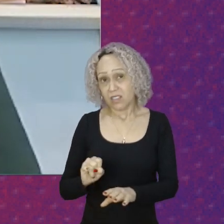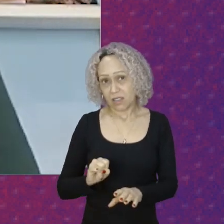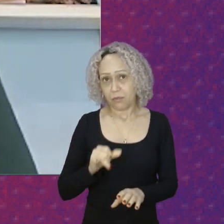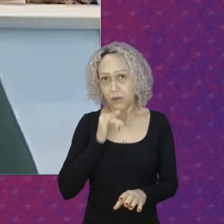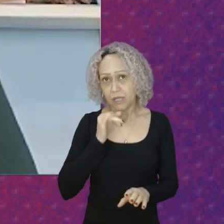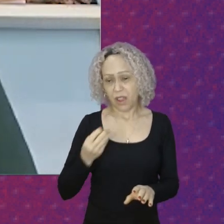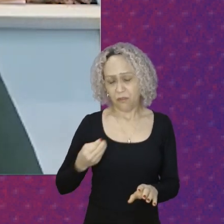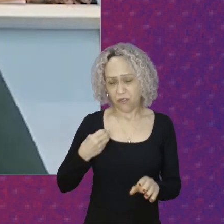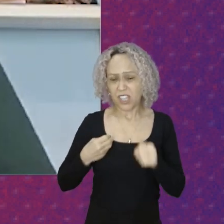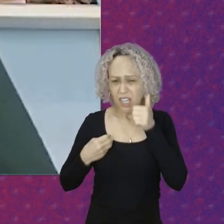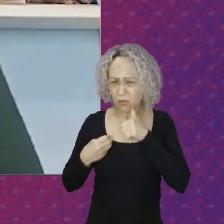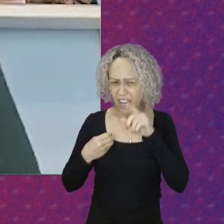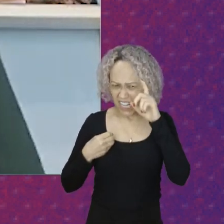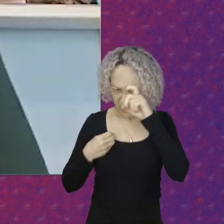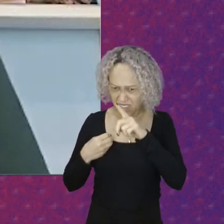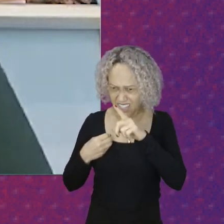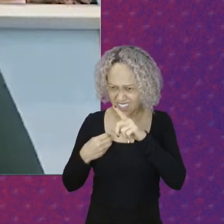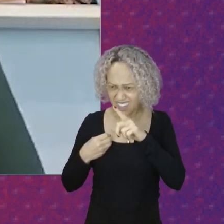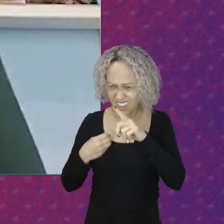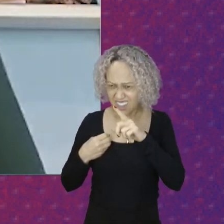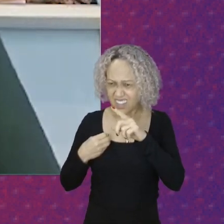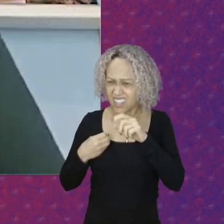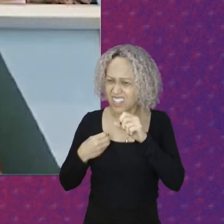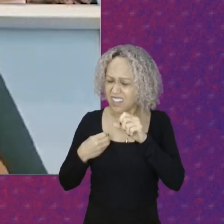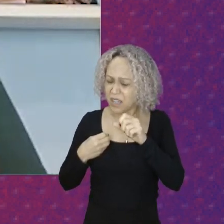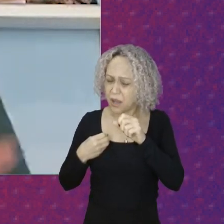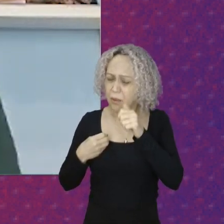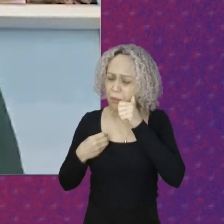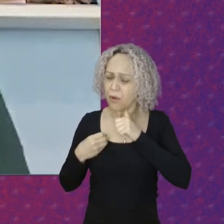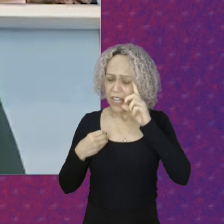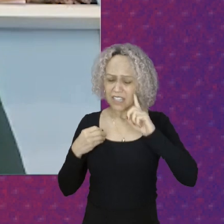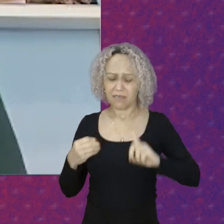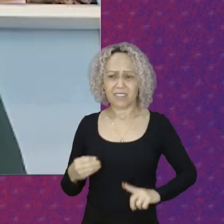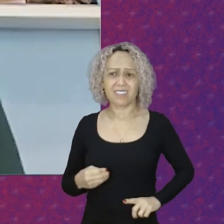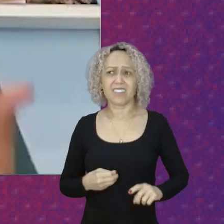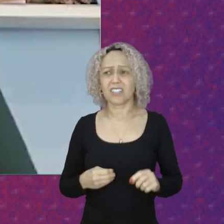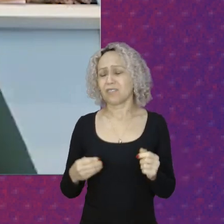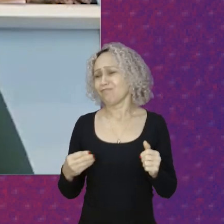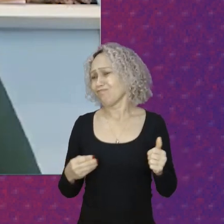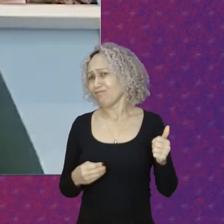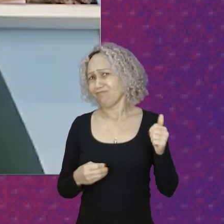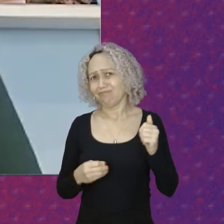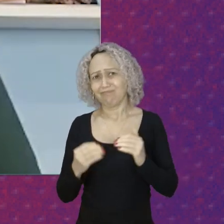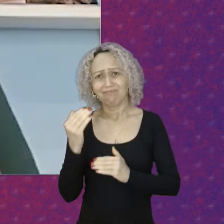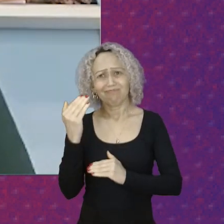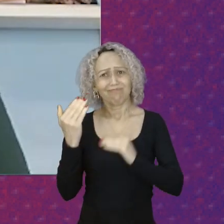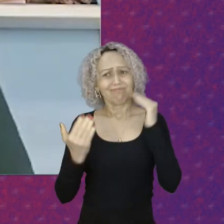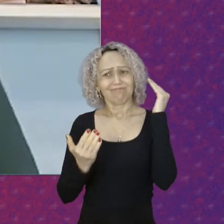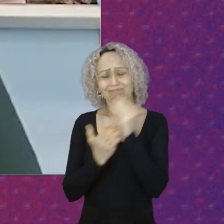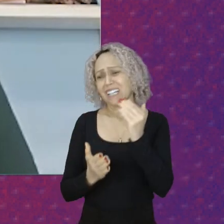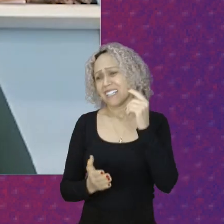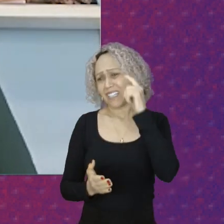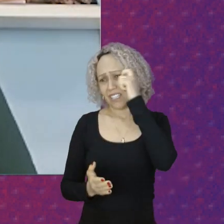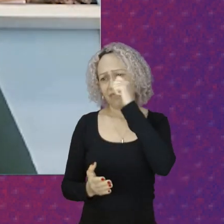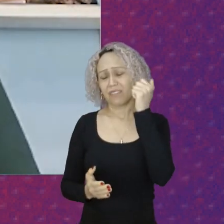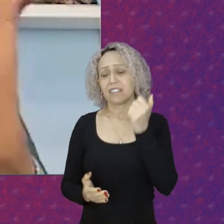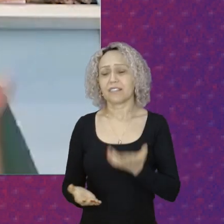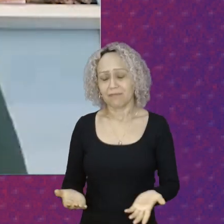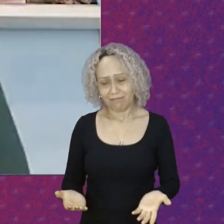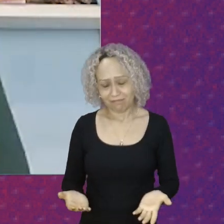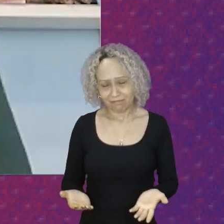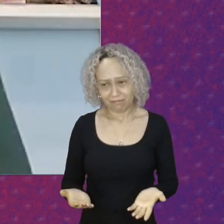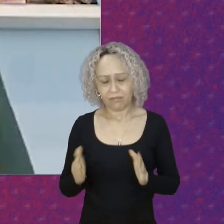minhas companheiras, de todas as cores, de todas as raças, de todos os credos, que nós podemos, nós iremos